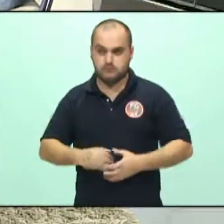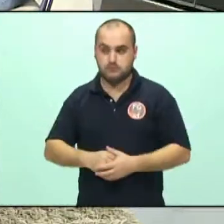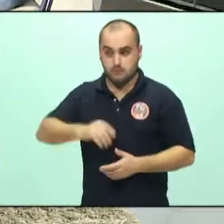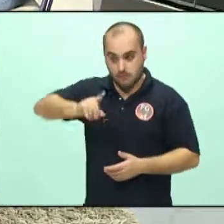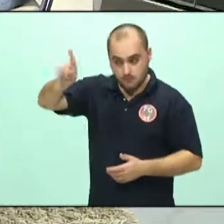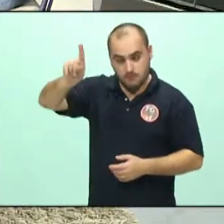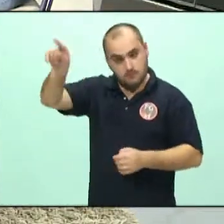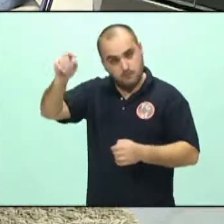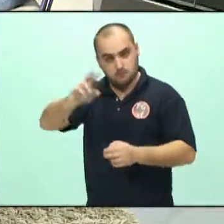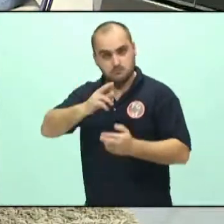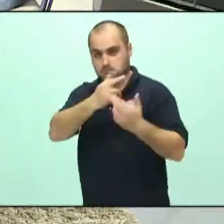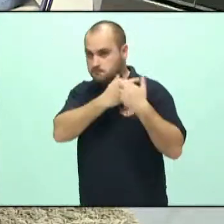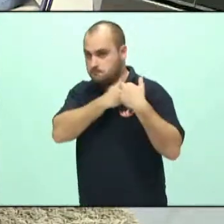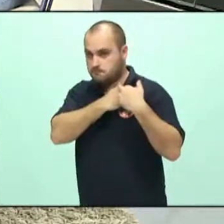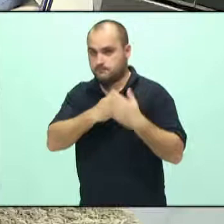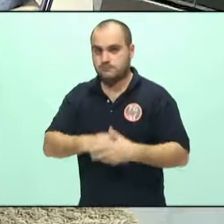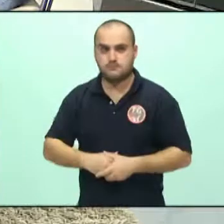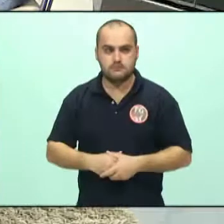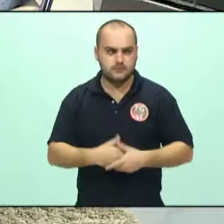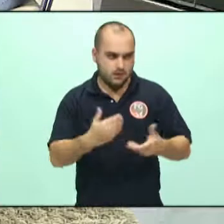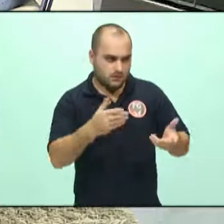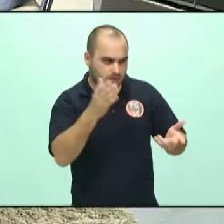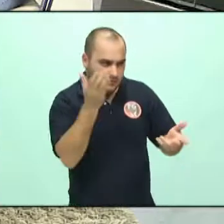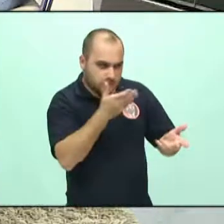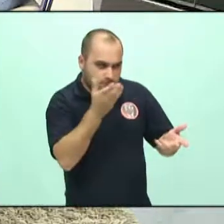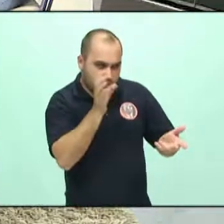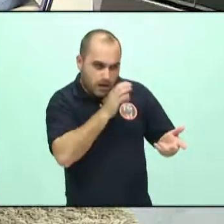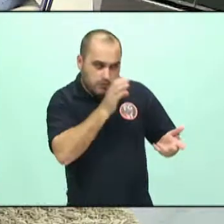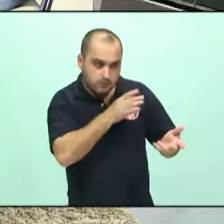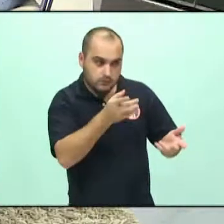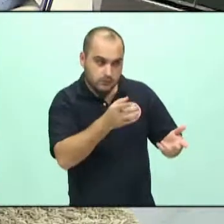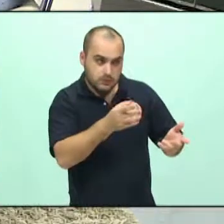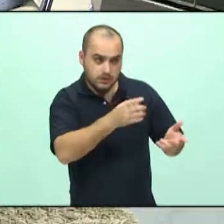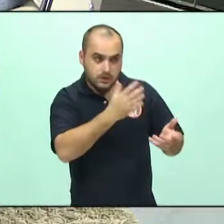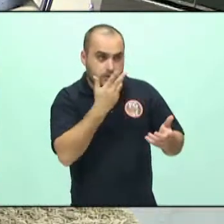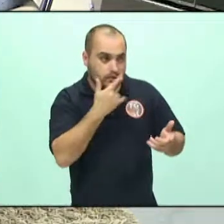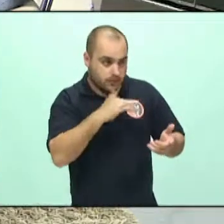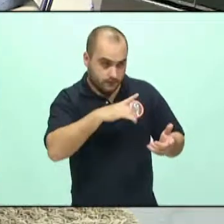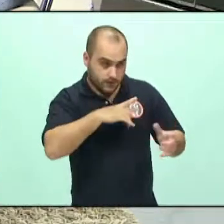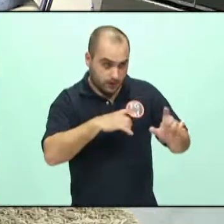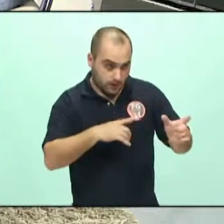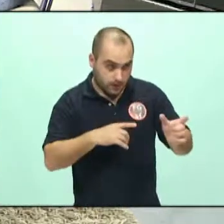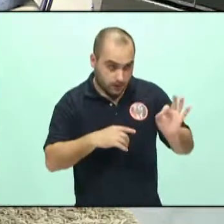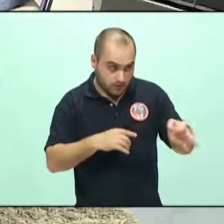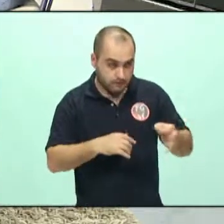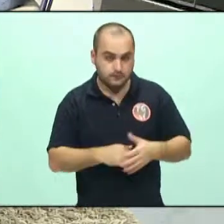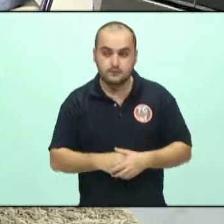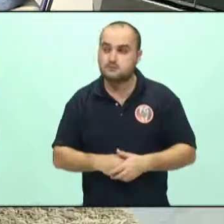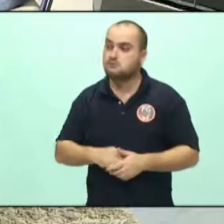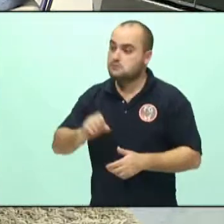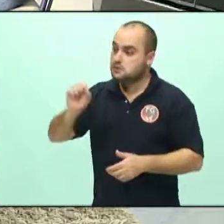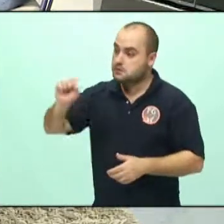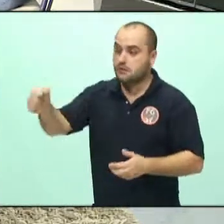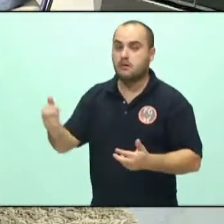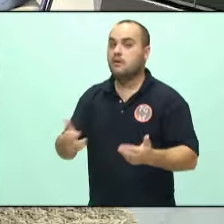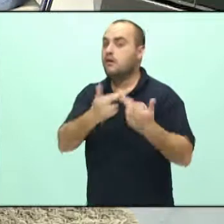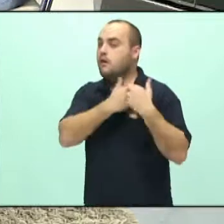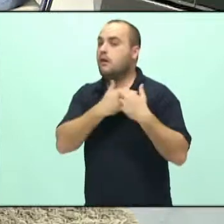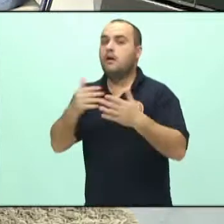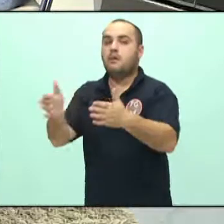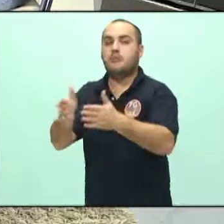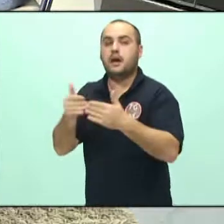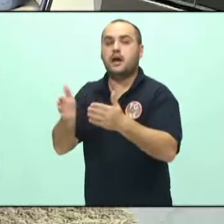Secretaria de Cidadania. Dentro em breve, essas crianças poderão portar a sua carteirinha, então. Sim, os responsáveis por ela podem. Eu pedi